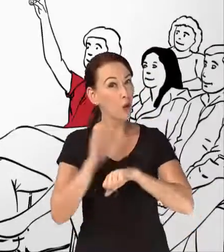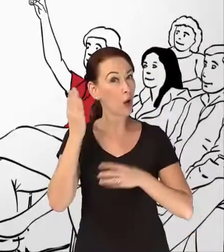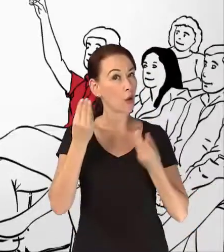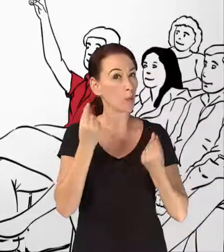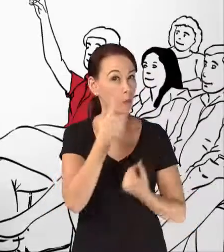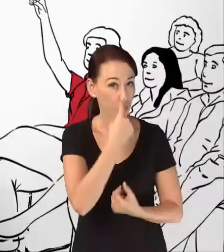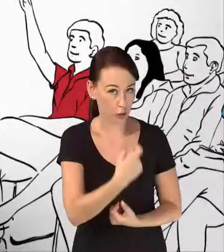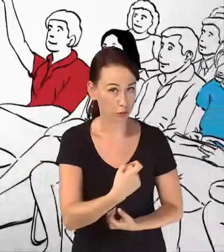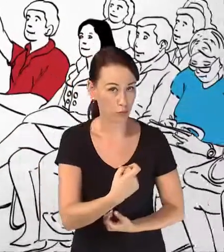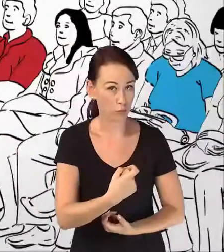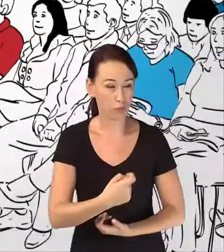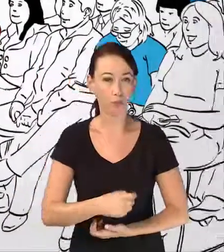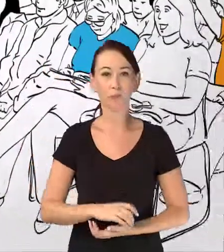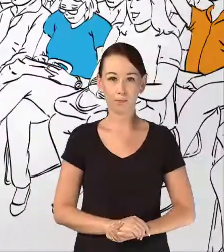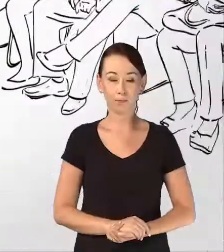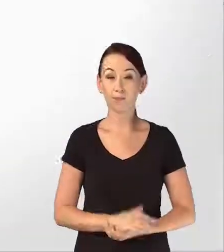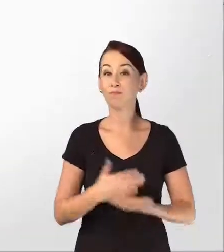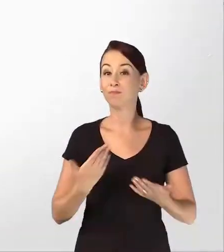resíduos.